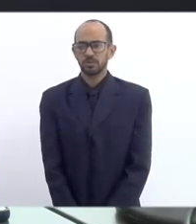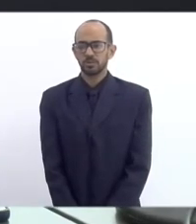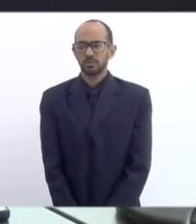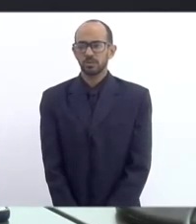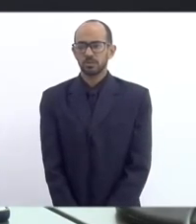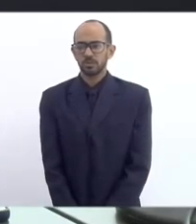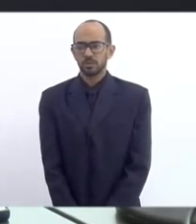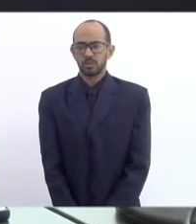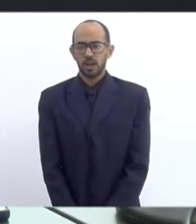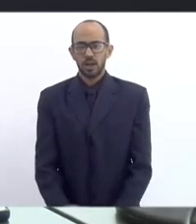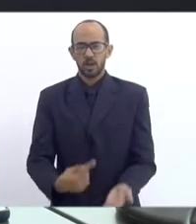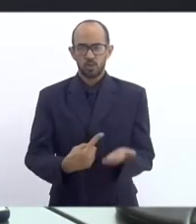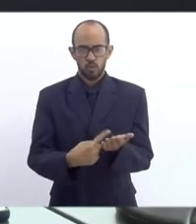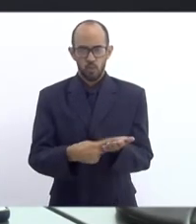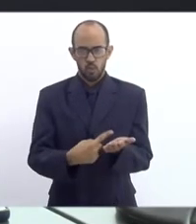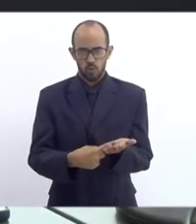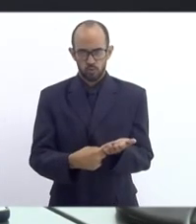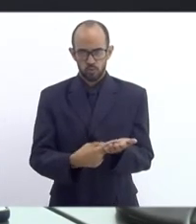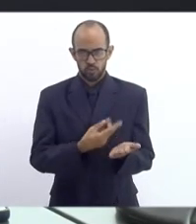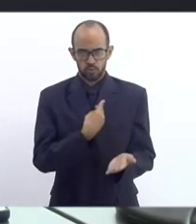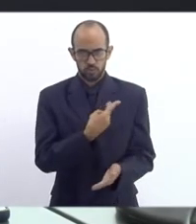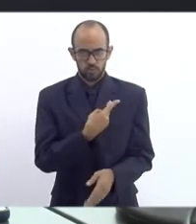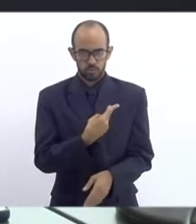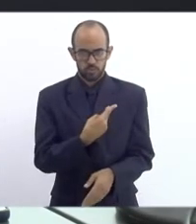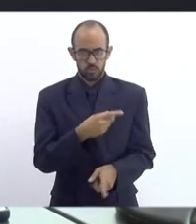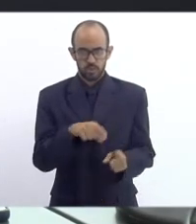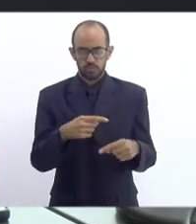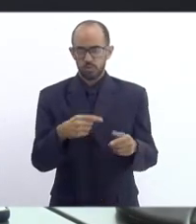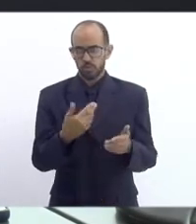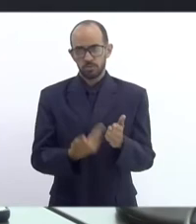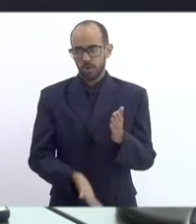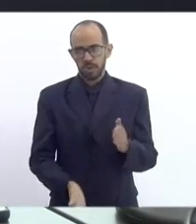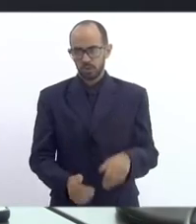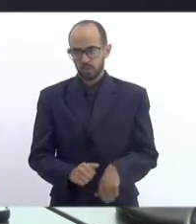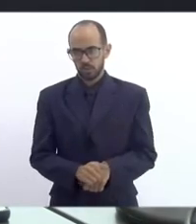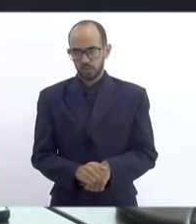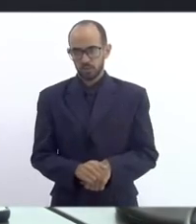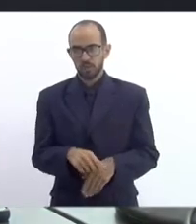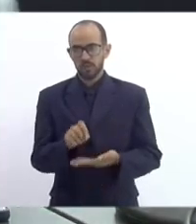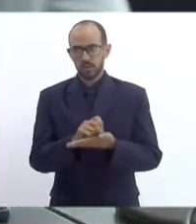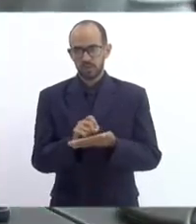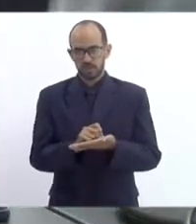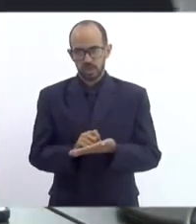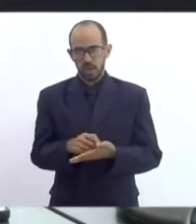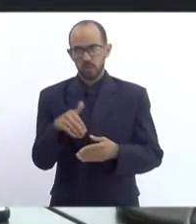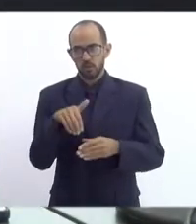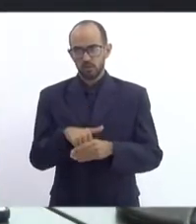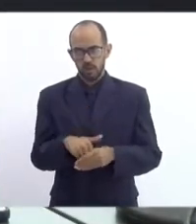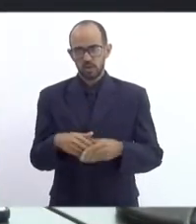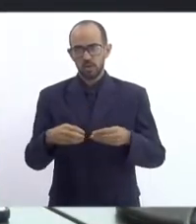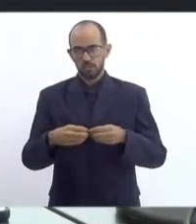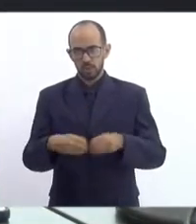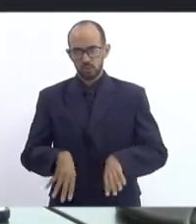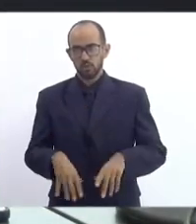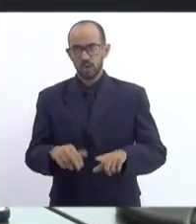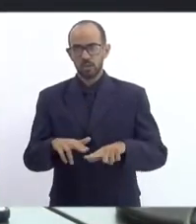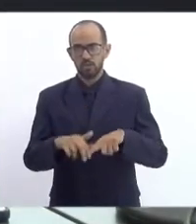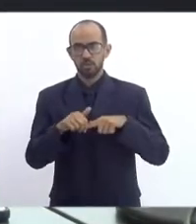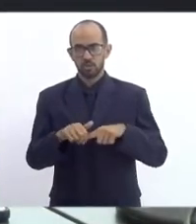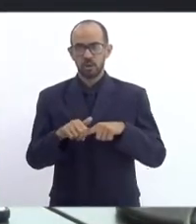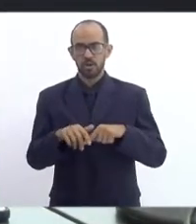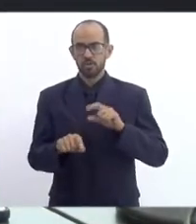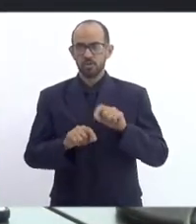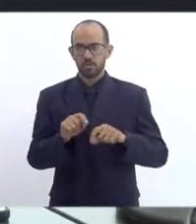Acordo de boca, não sei se o Jota, vai embora. A gente escreve no voto que está prejudicado e